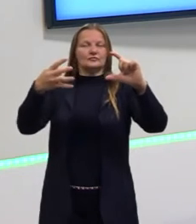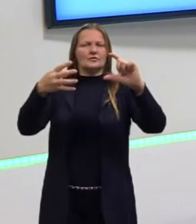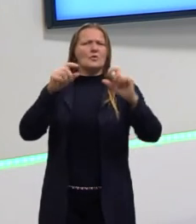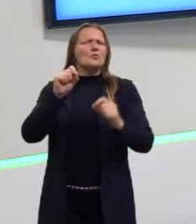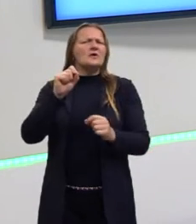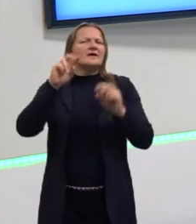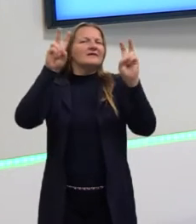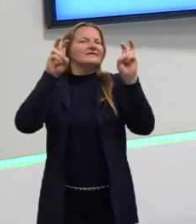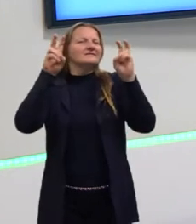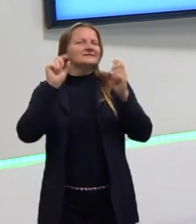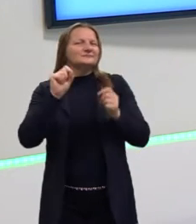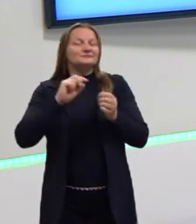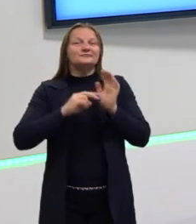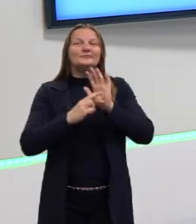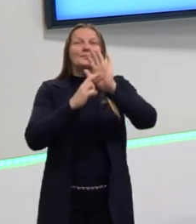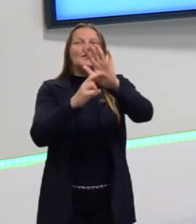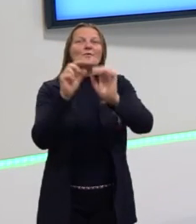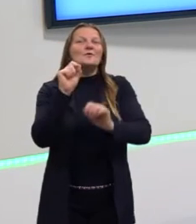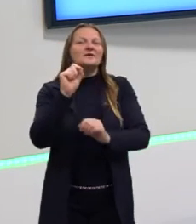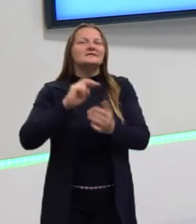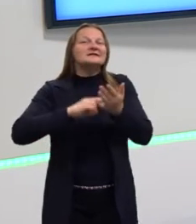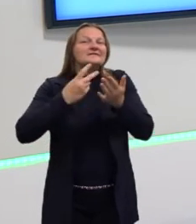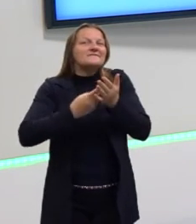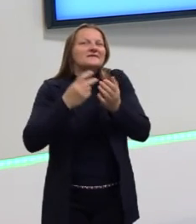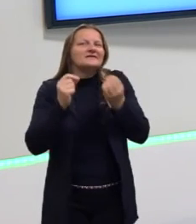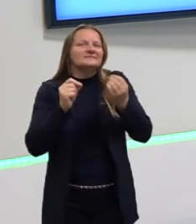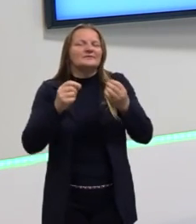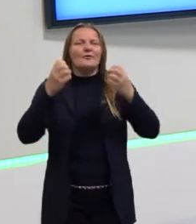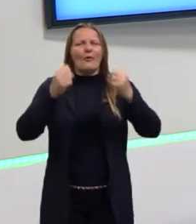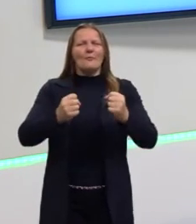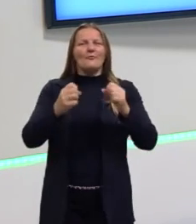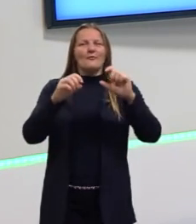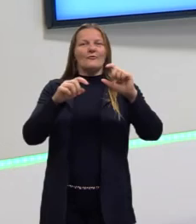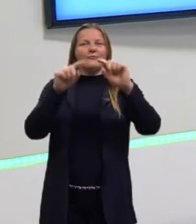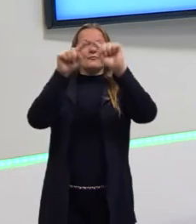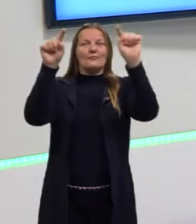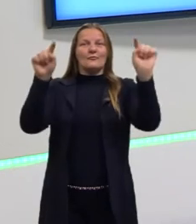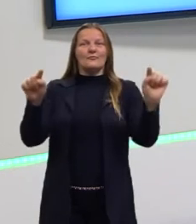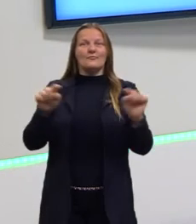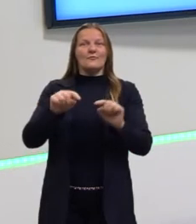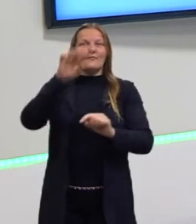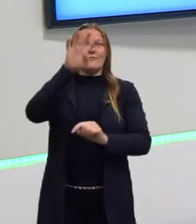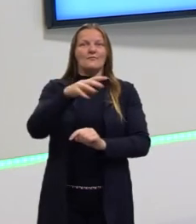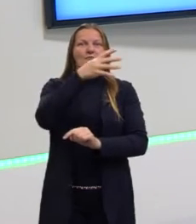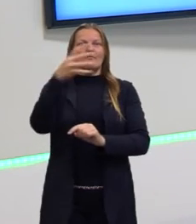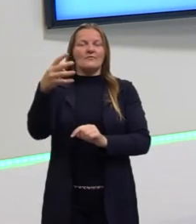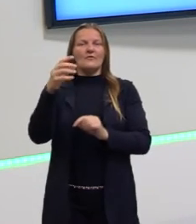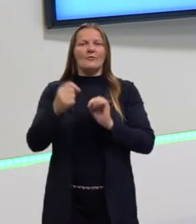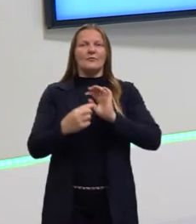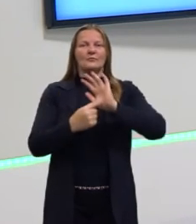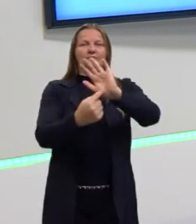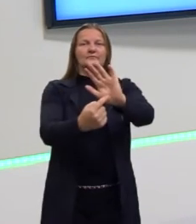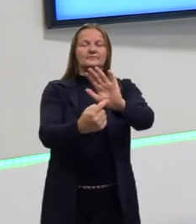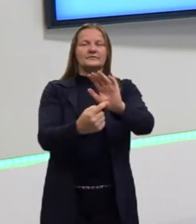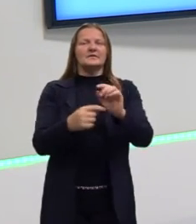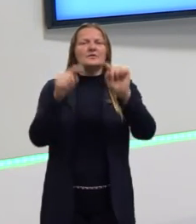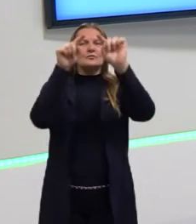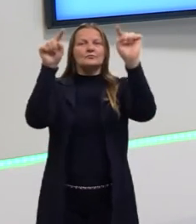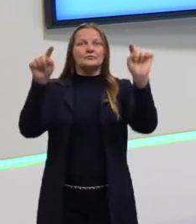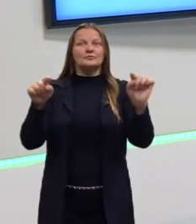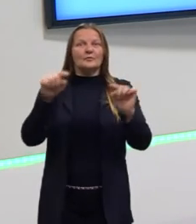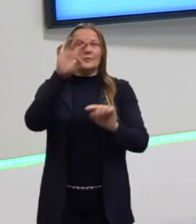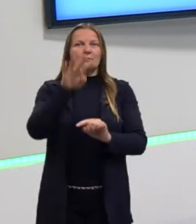Matriz o que que ele representa como que nós podemos representar dados elementos através de matrizes